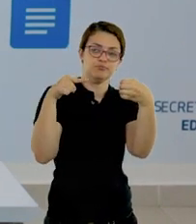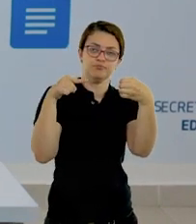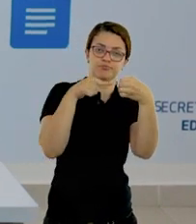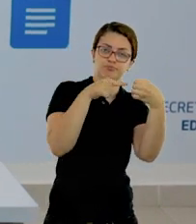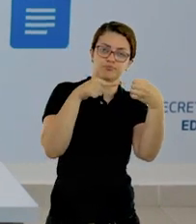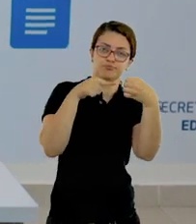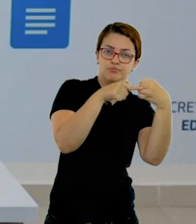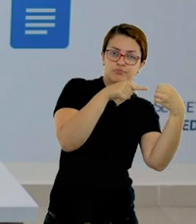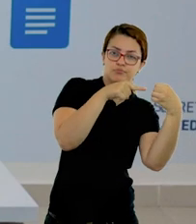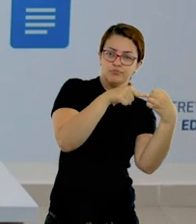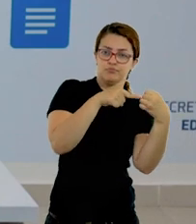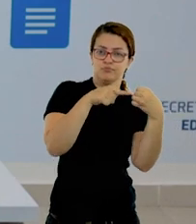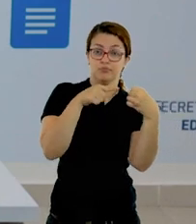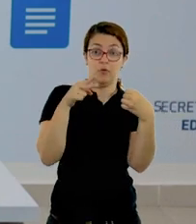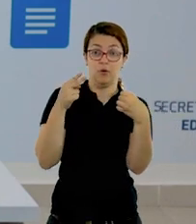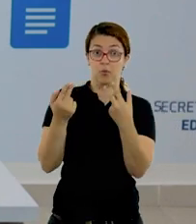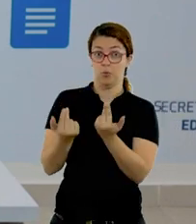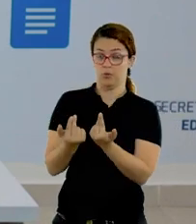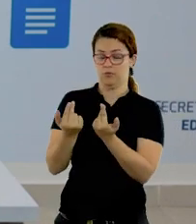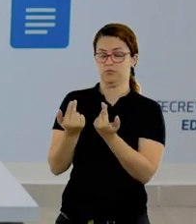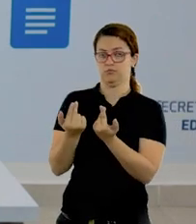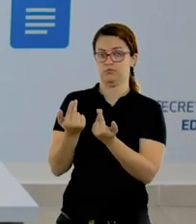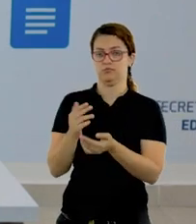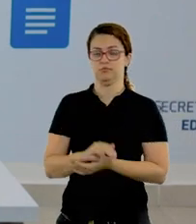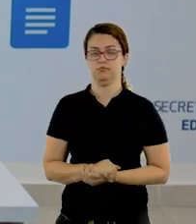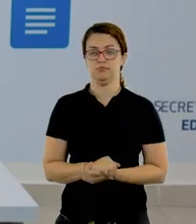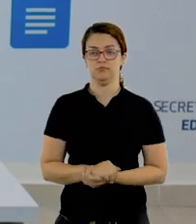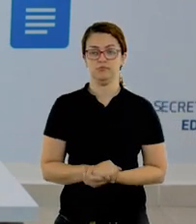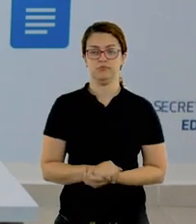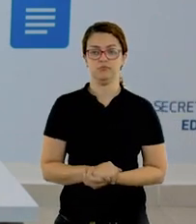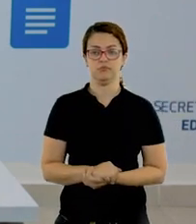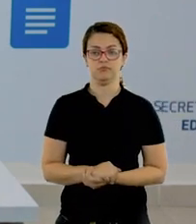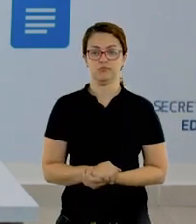tá bom? Então ela vai ficar dessa maneira, ó. Ela cruza,